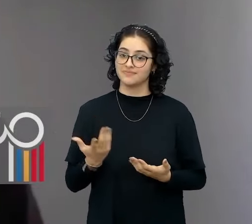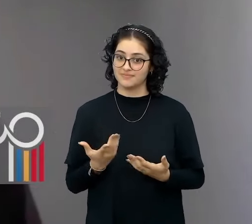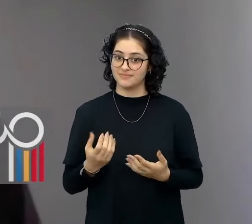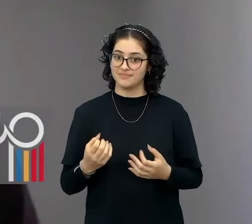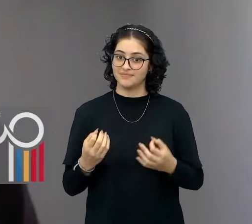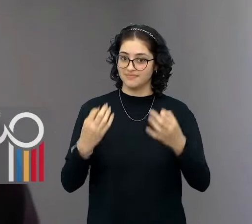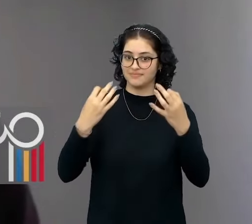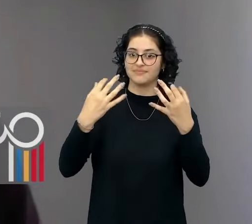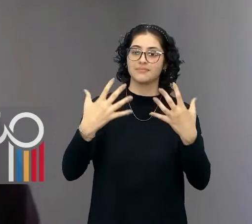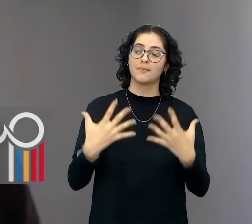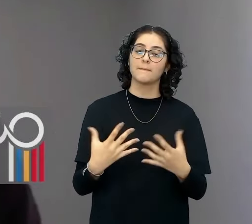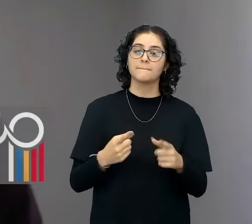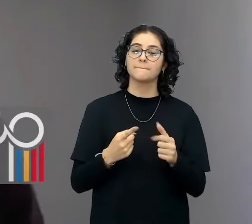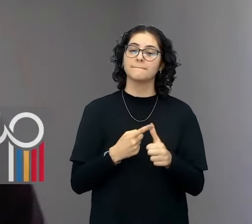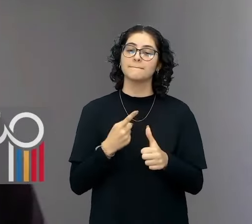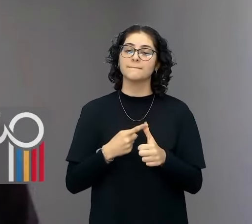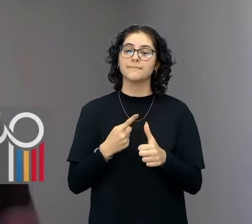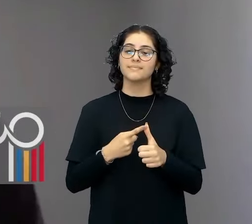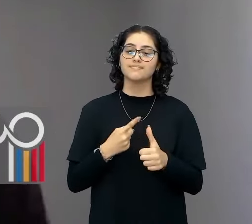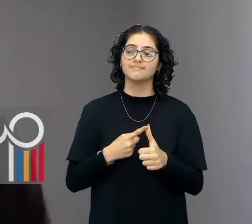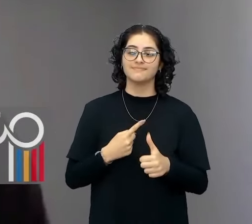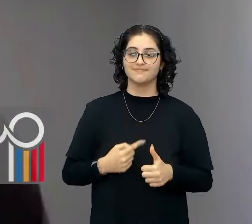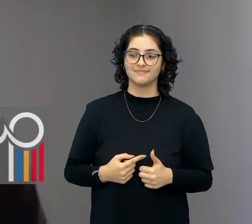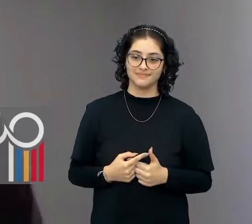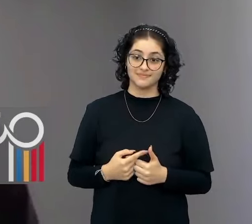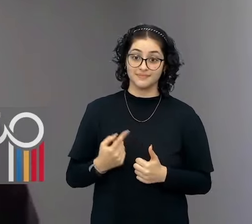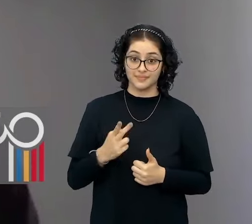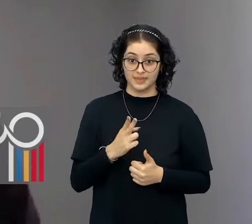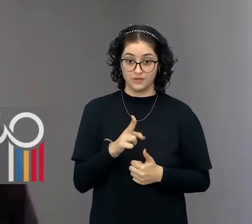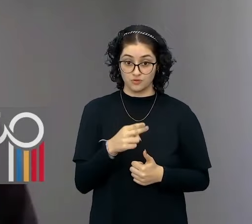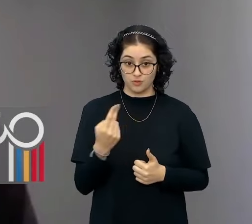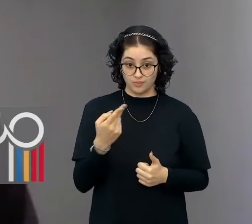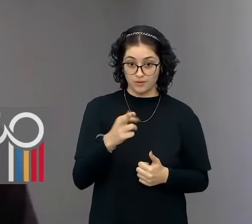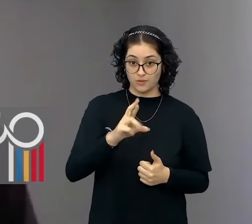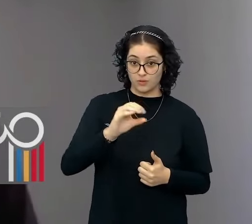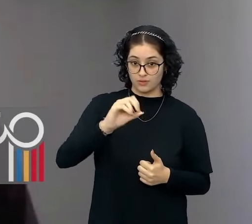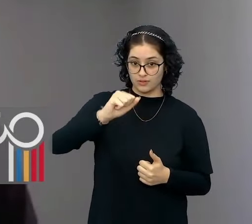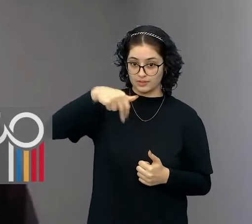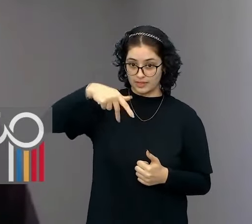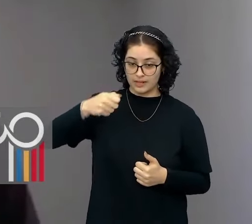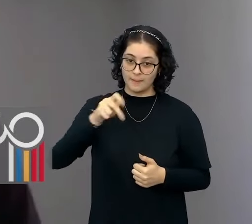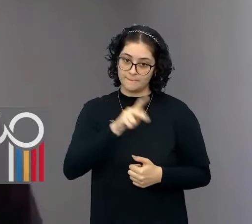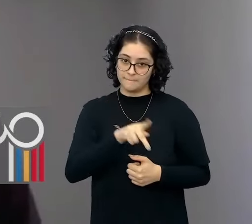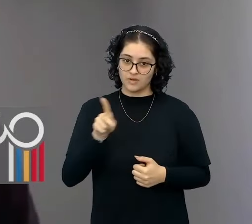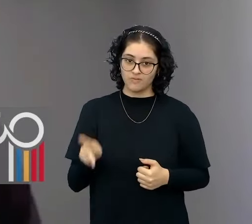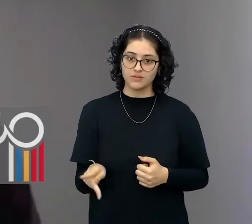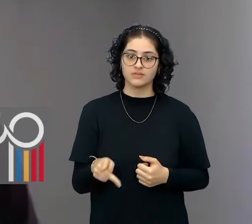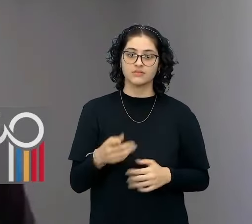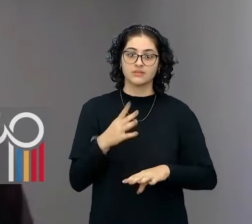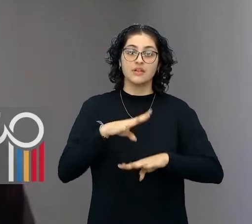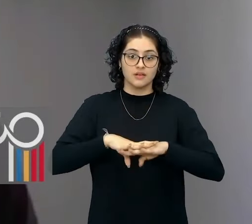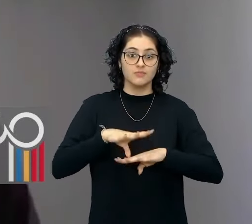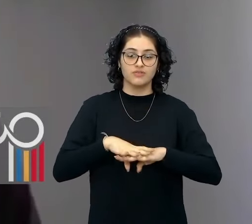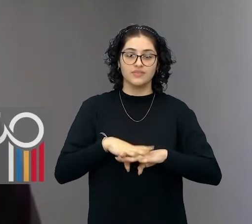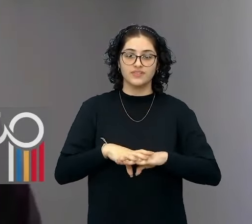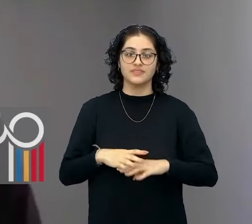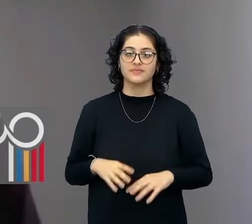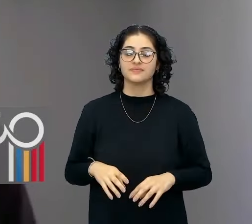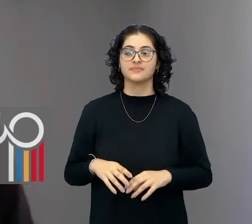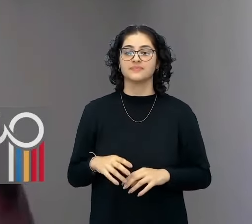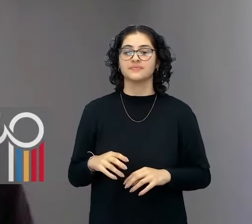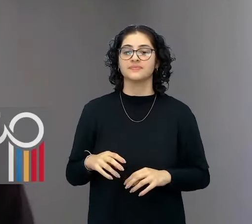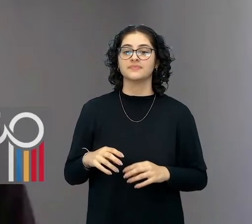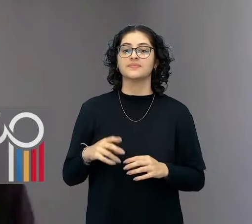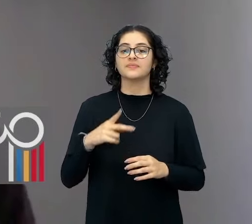em primeiro lugar. Meu nome é Rosana, sou professora Rosana de matemática, aposentada da rede.